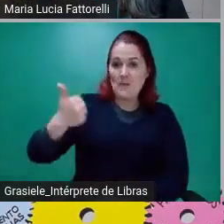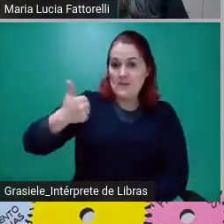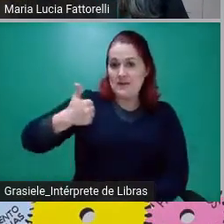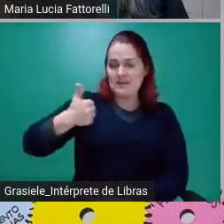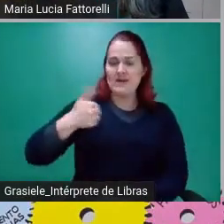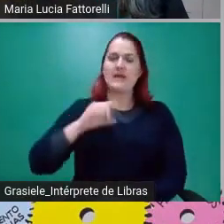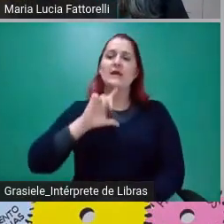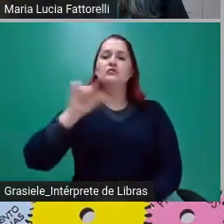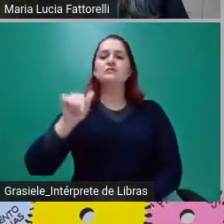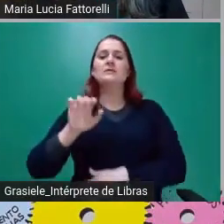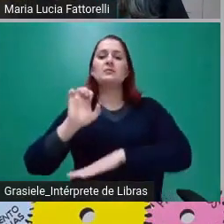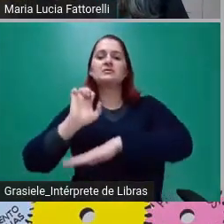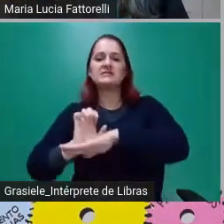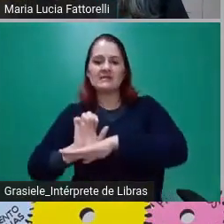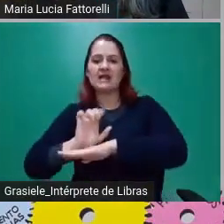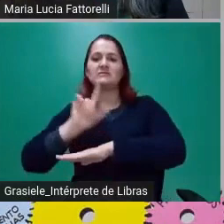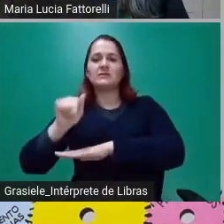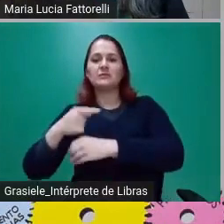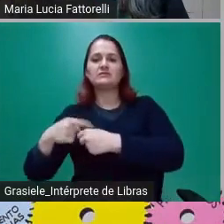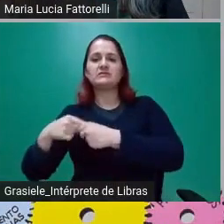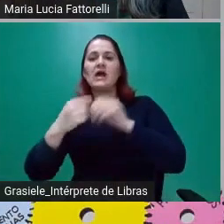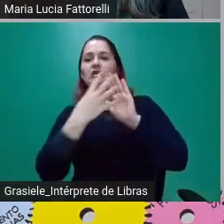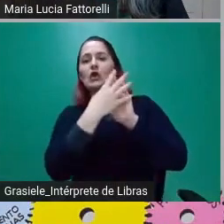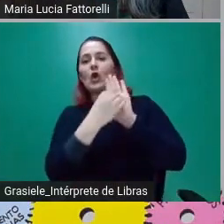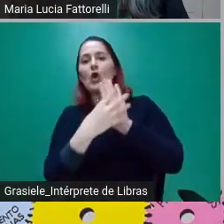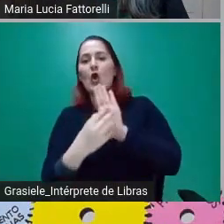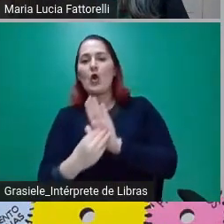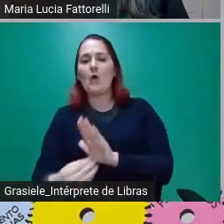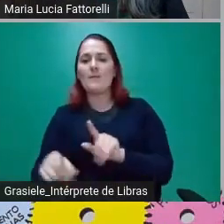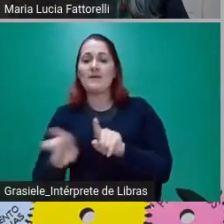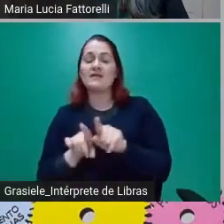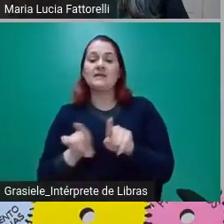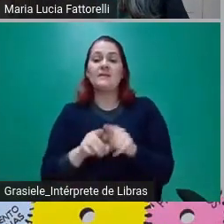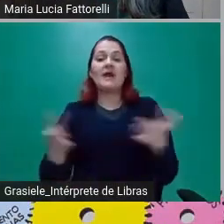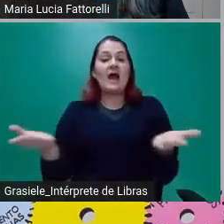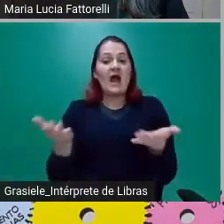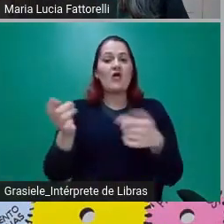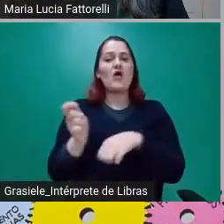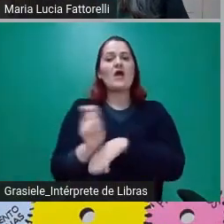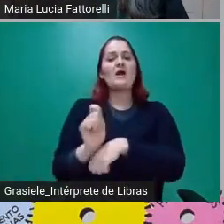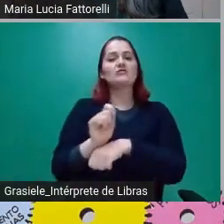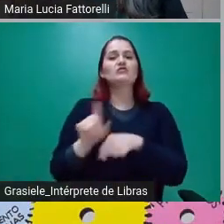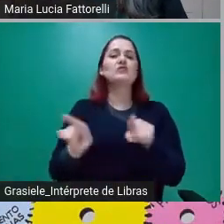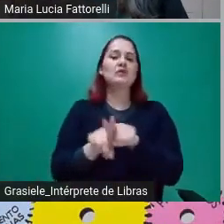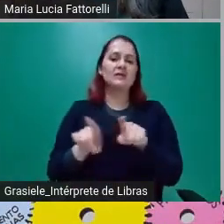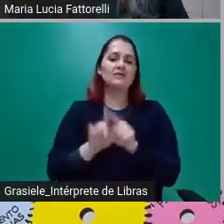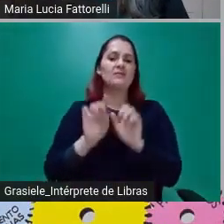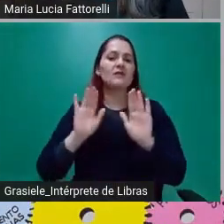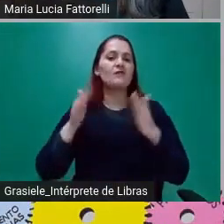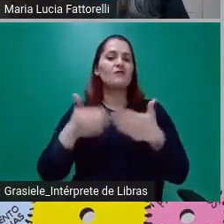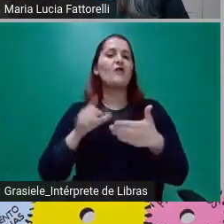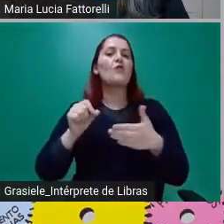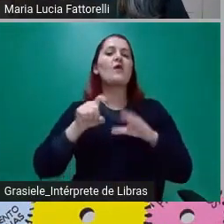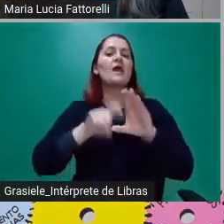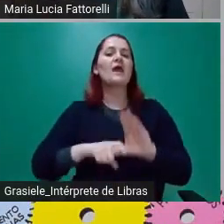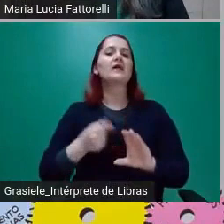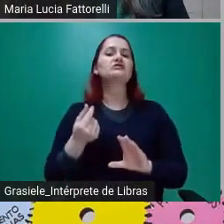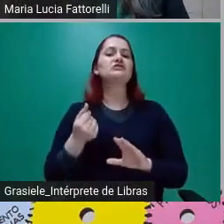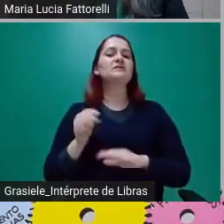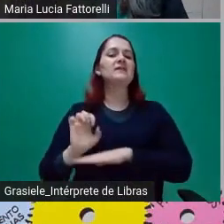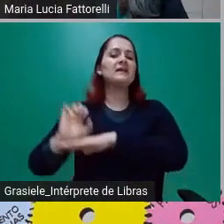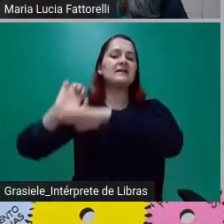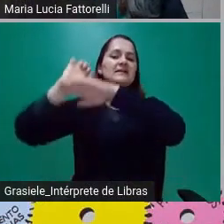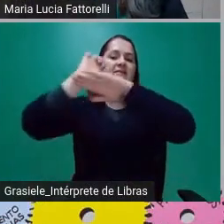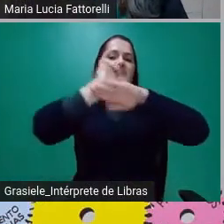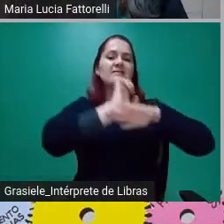auditoria também tem se debruçado sobre a dívida nos estados, e é estarrecedor quando se